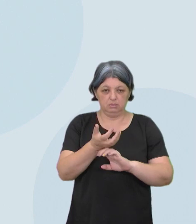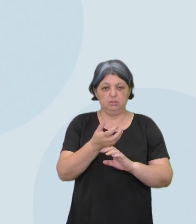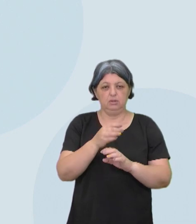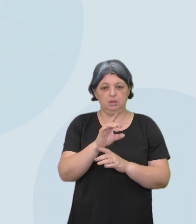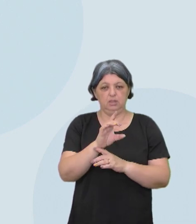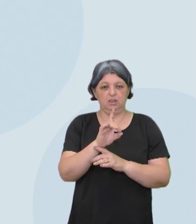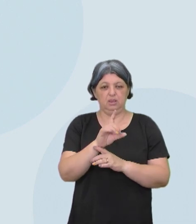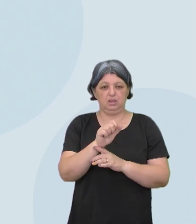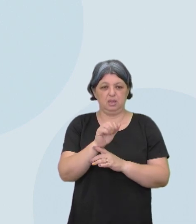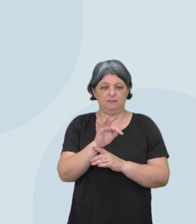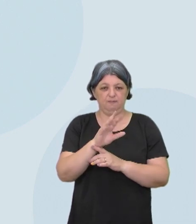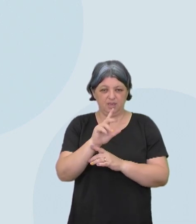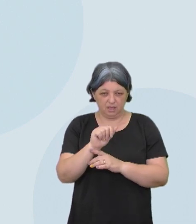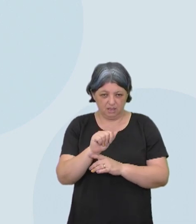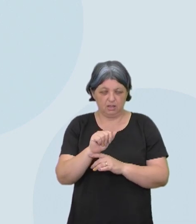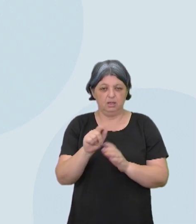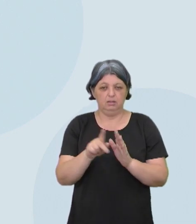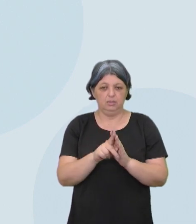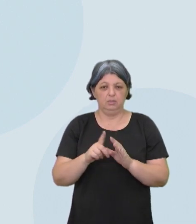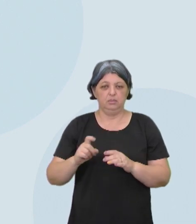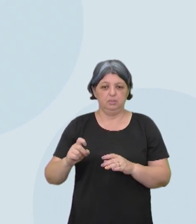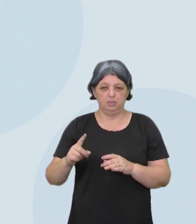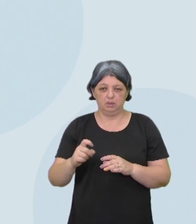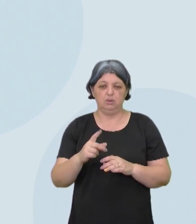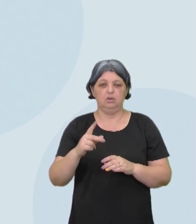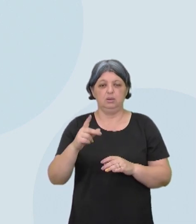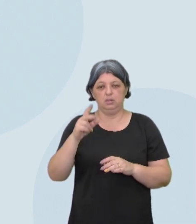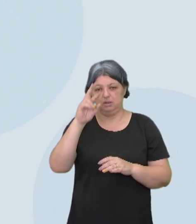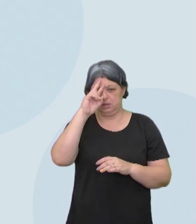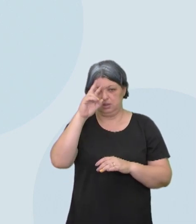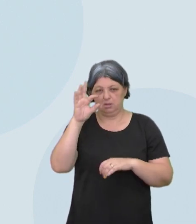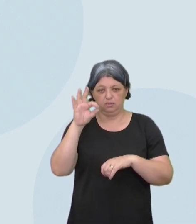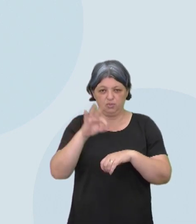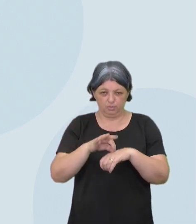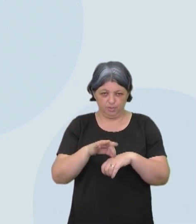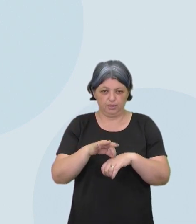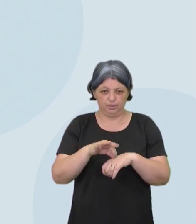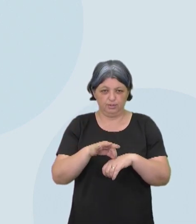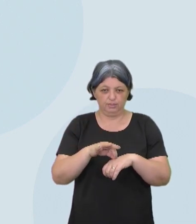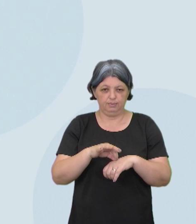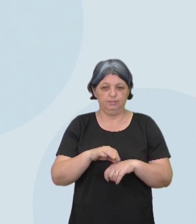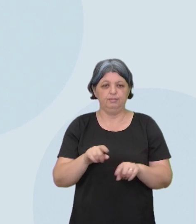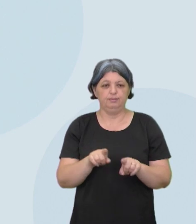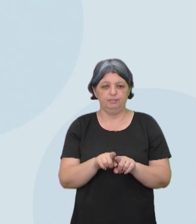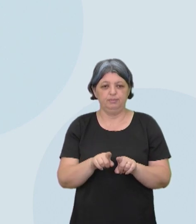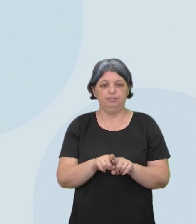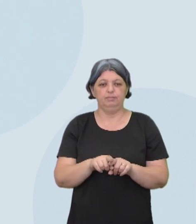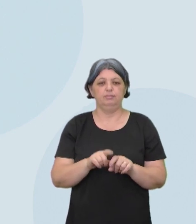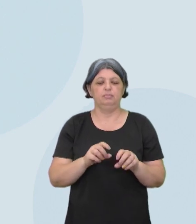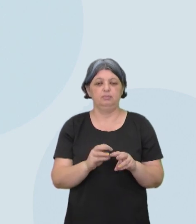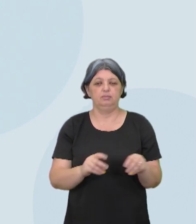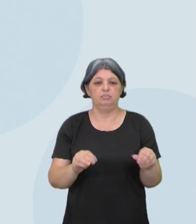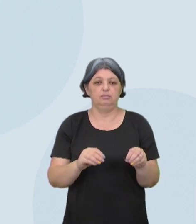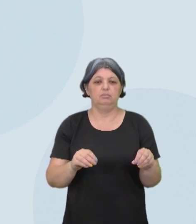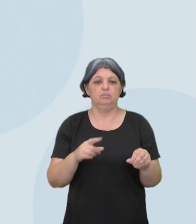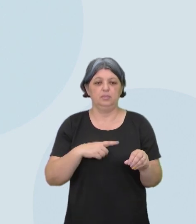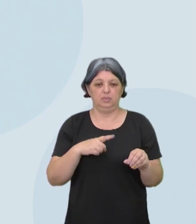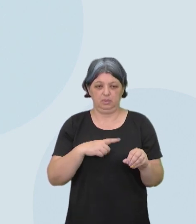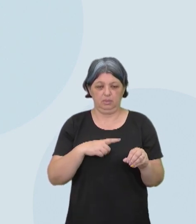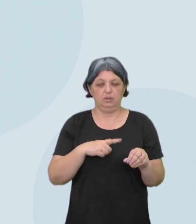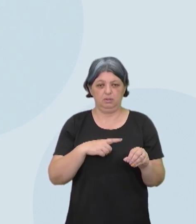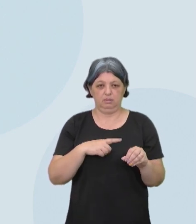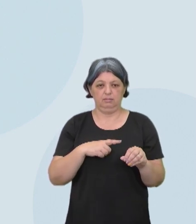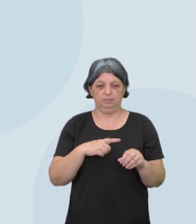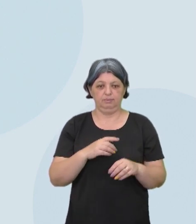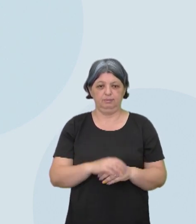falamos sobre as minhocas e as formigas, então a gente ressaltou os organismos maiores que estão presentes na fauna